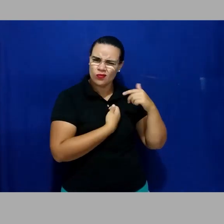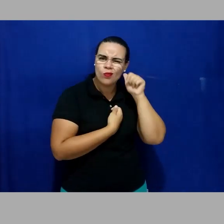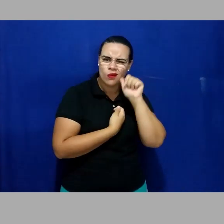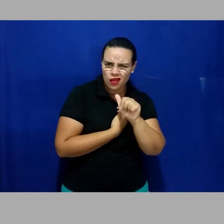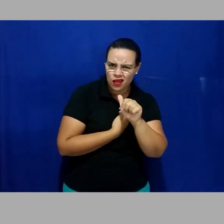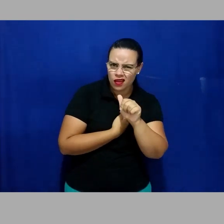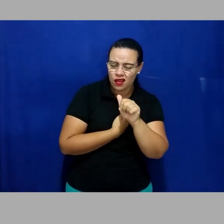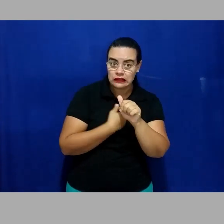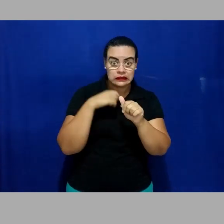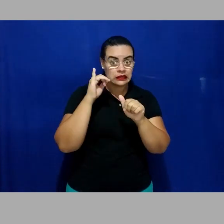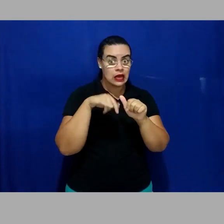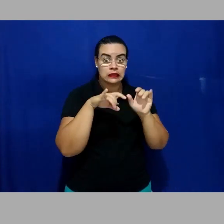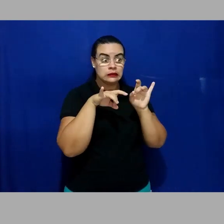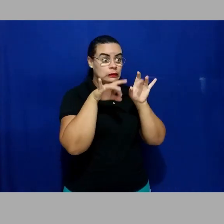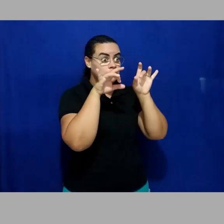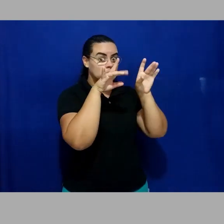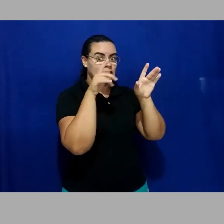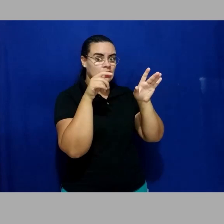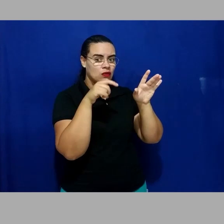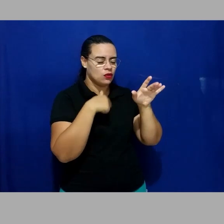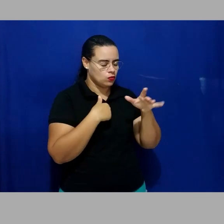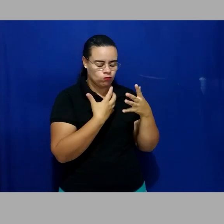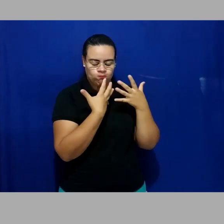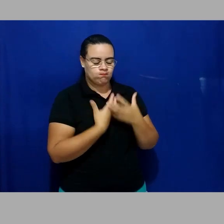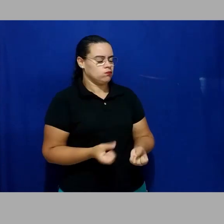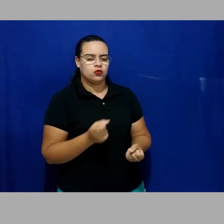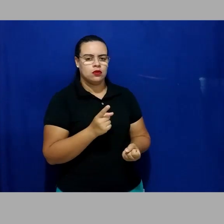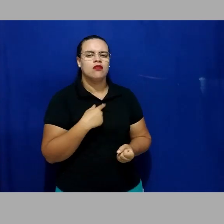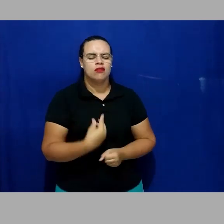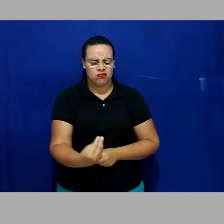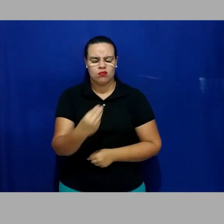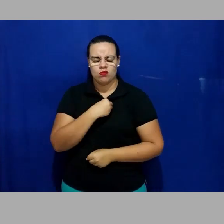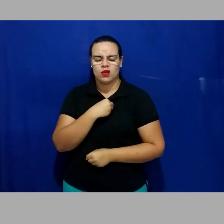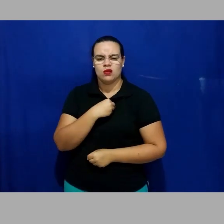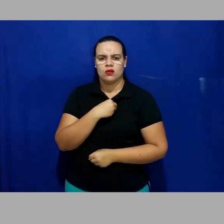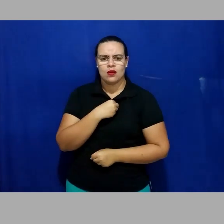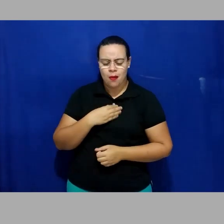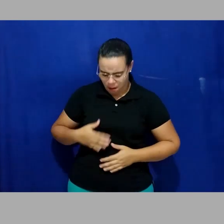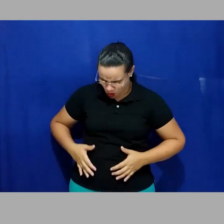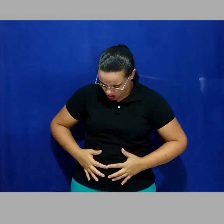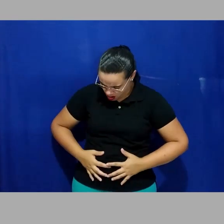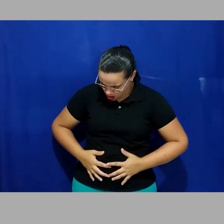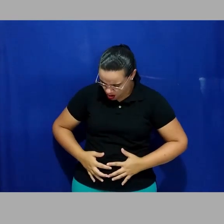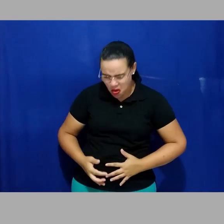Se é de minha natureza ser mulher, e se é sagrada a minha natureza, nego minha